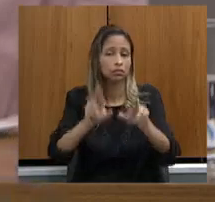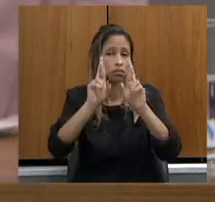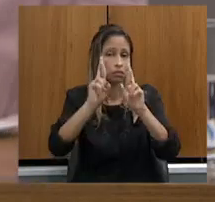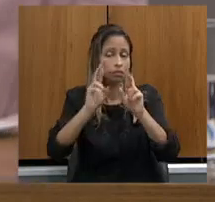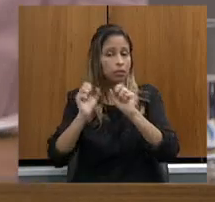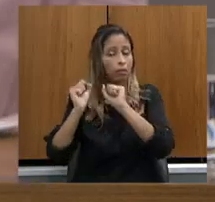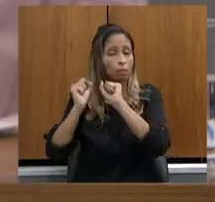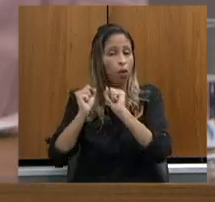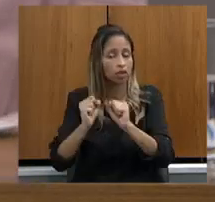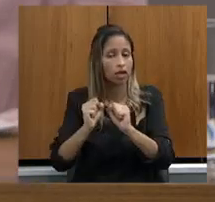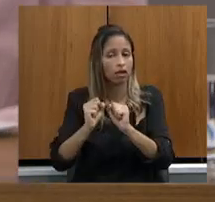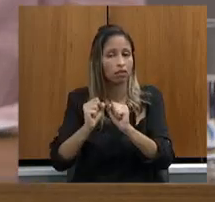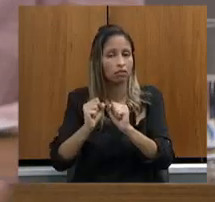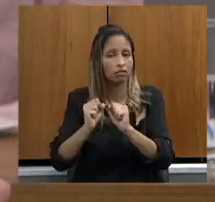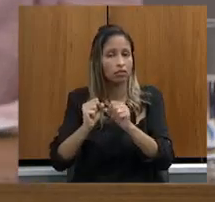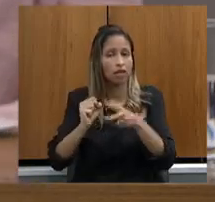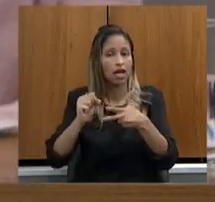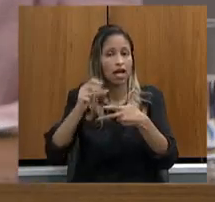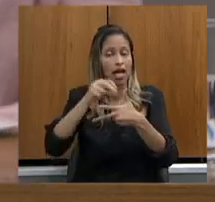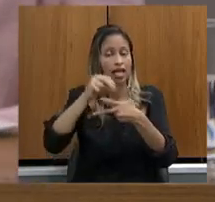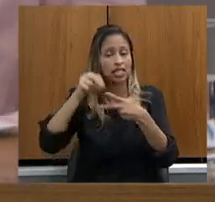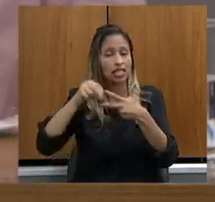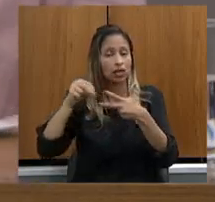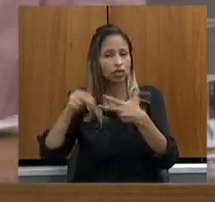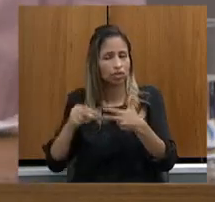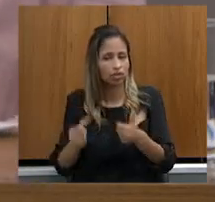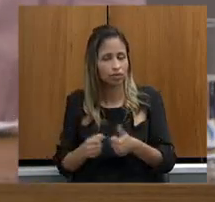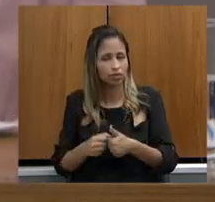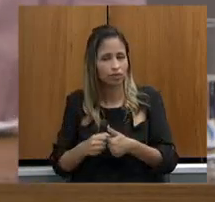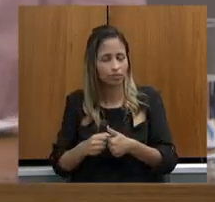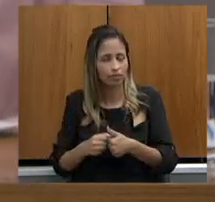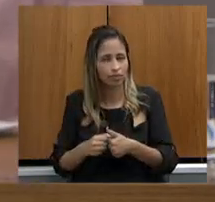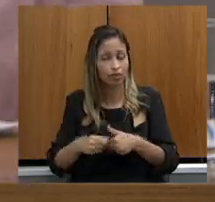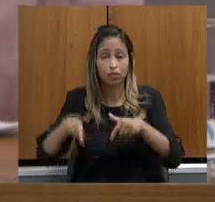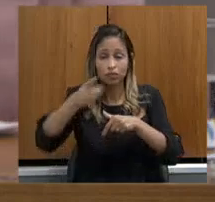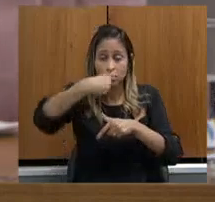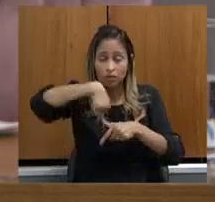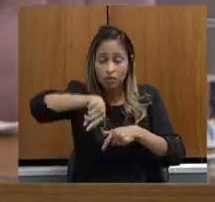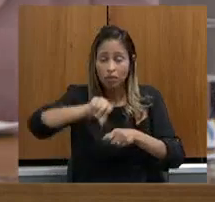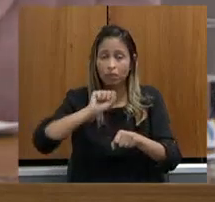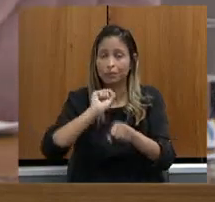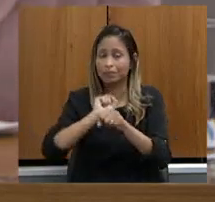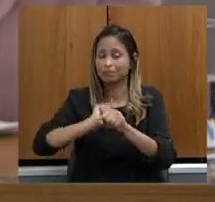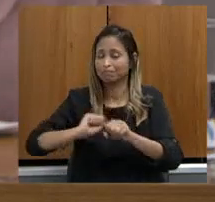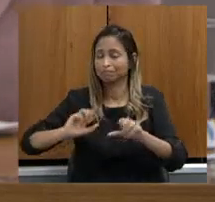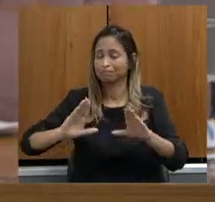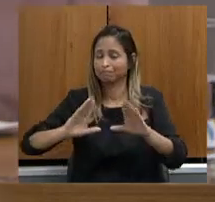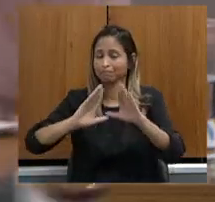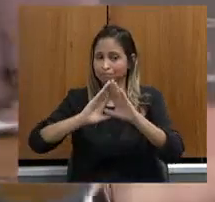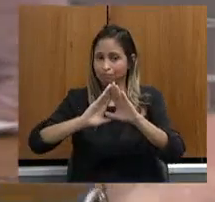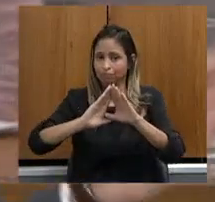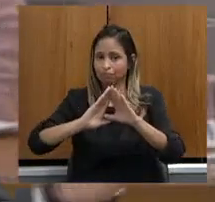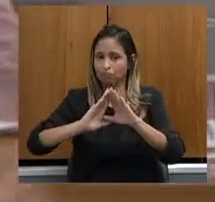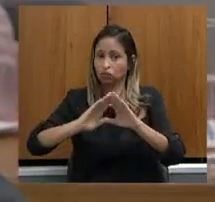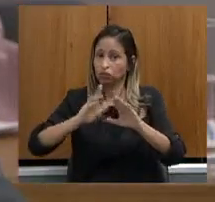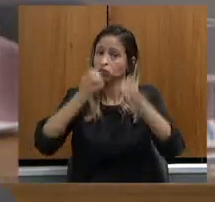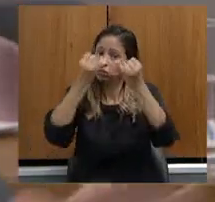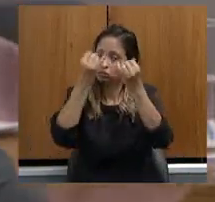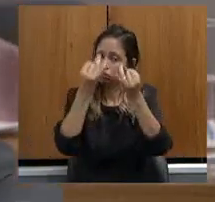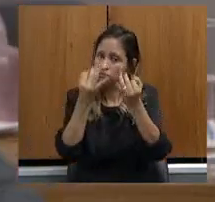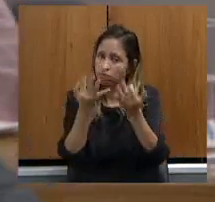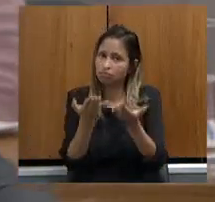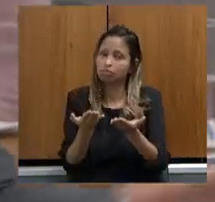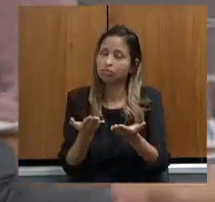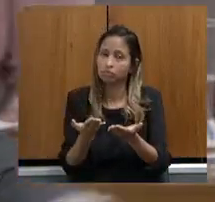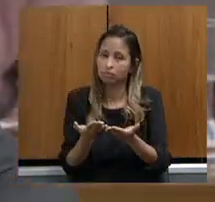de poder executivo Então o que nós esperamos da Assembleia Legislativa né como a senhora mesmo disse